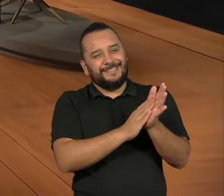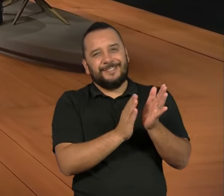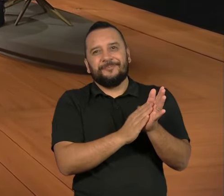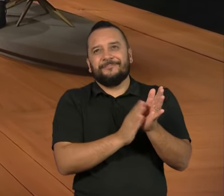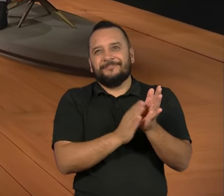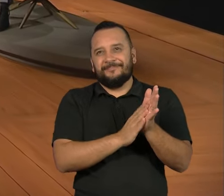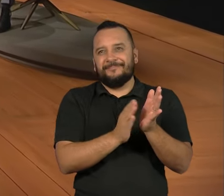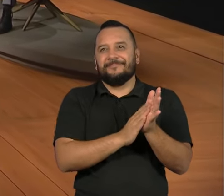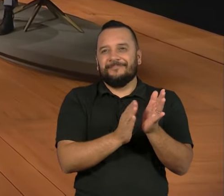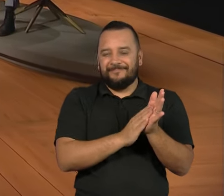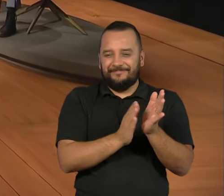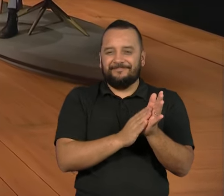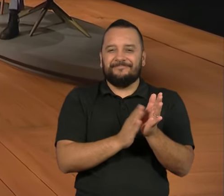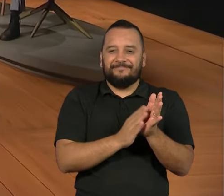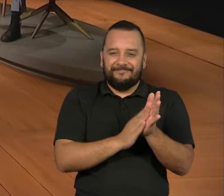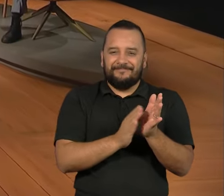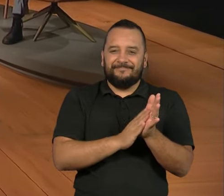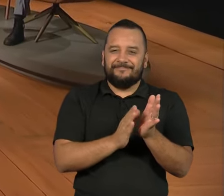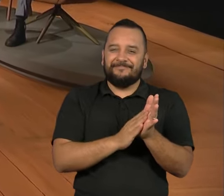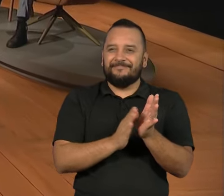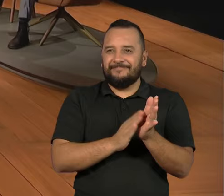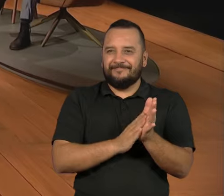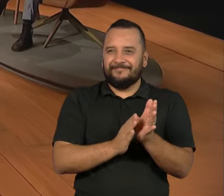Helena Xavier! Viva!